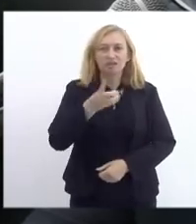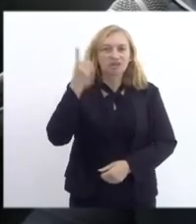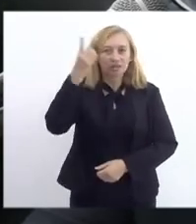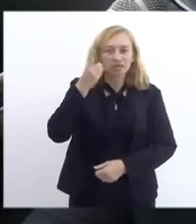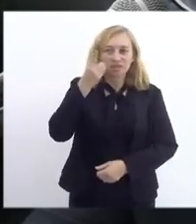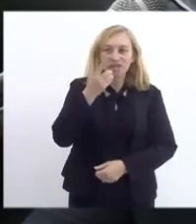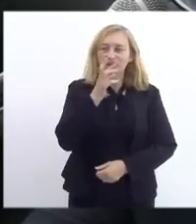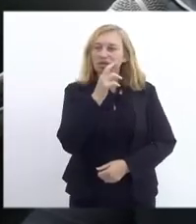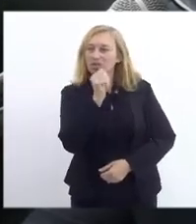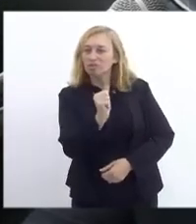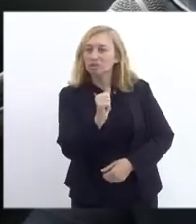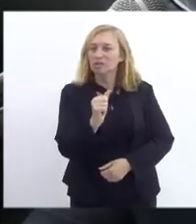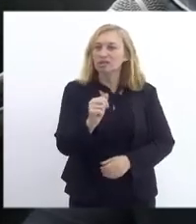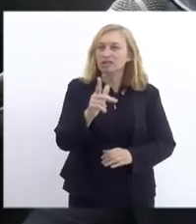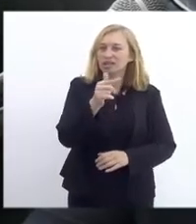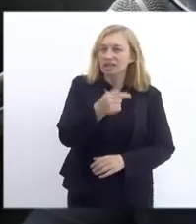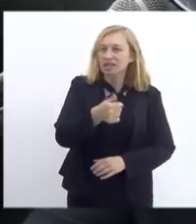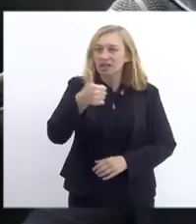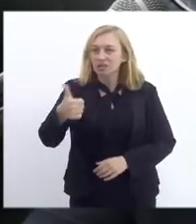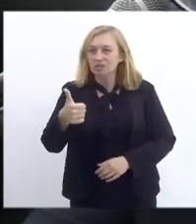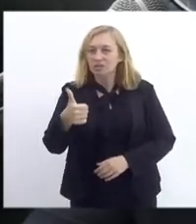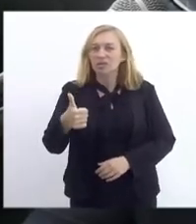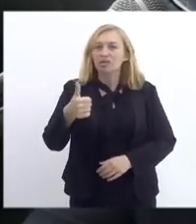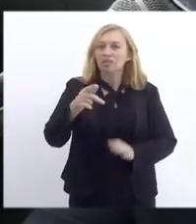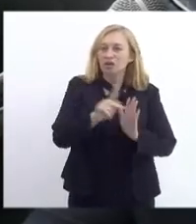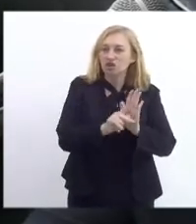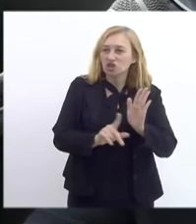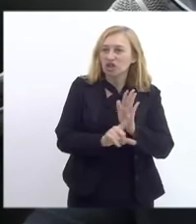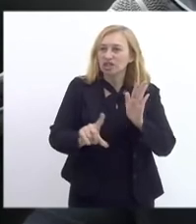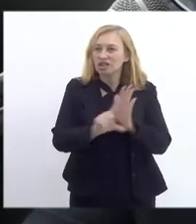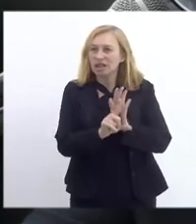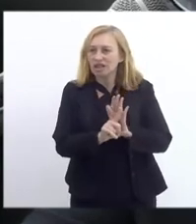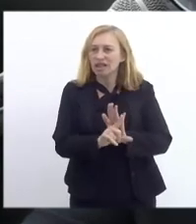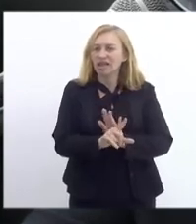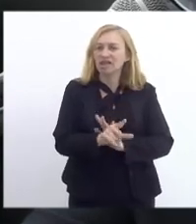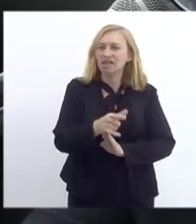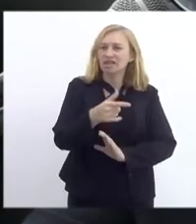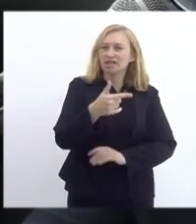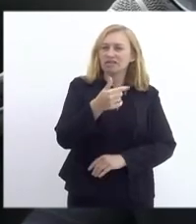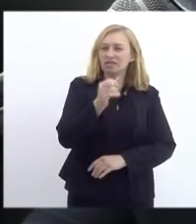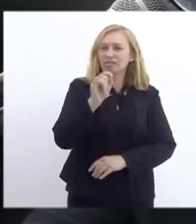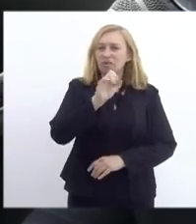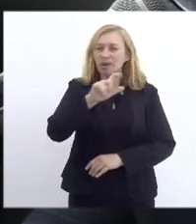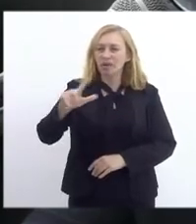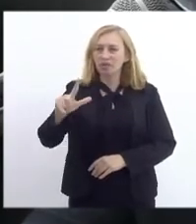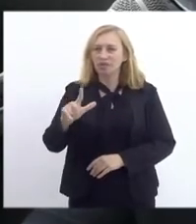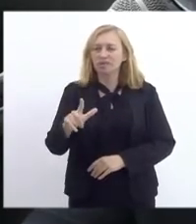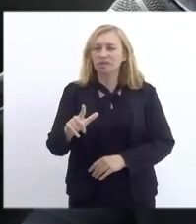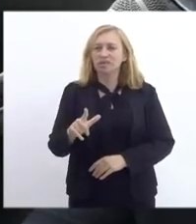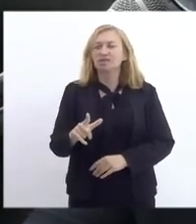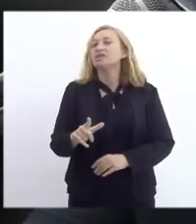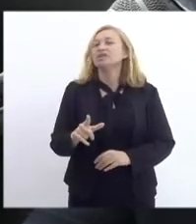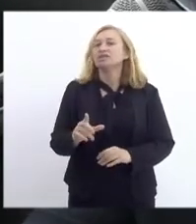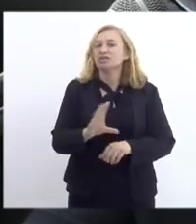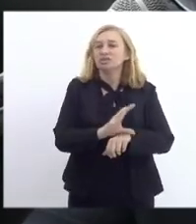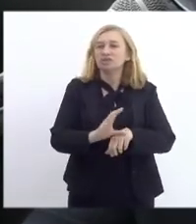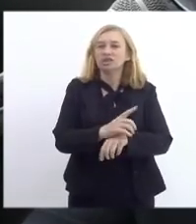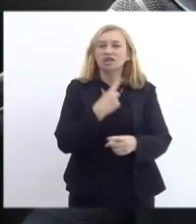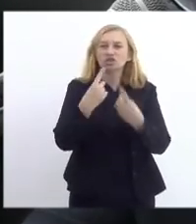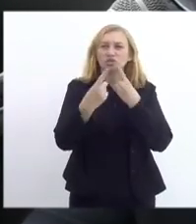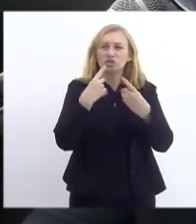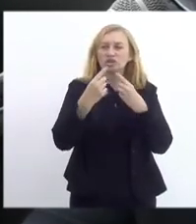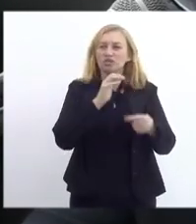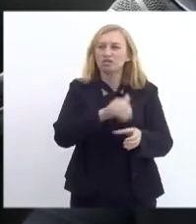Amorim, 71. Projeto de lei 4103/2021, autoria do deputado Felipe Poubel. Parecer pela constitucionalidade. Em discussão,